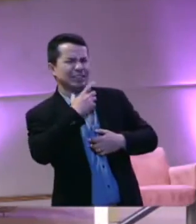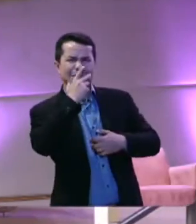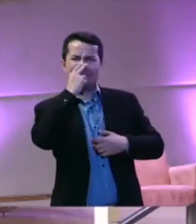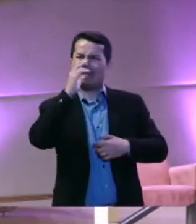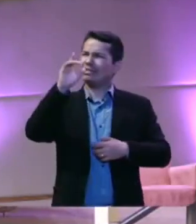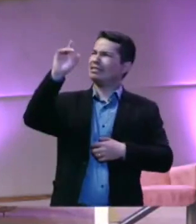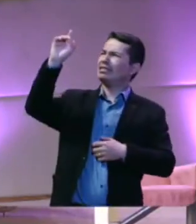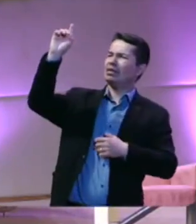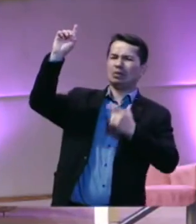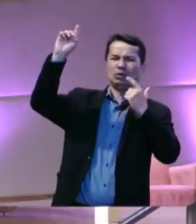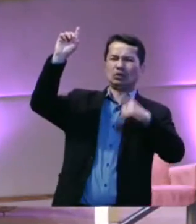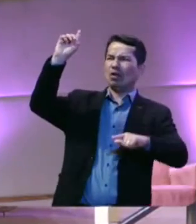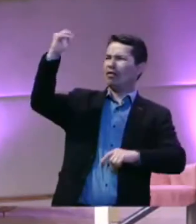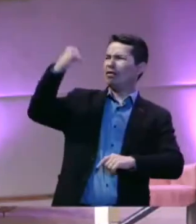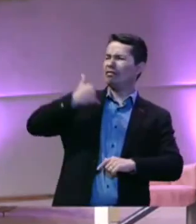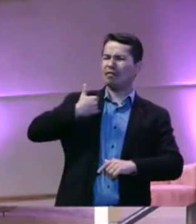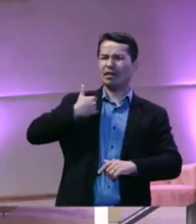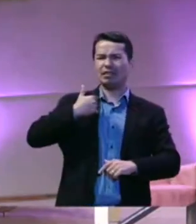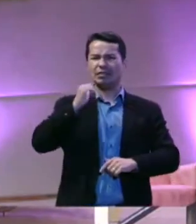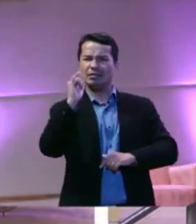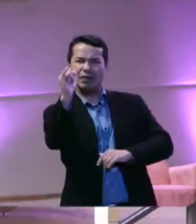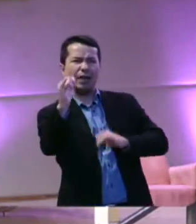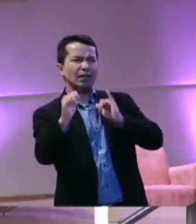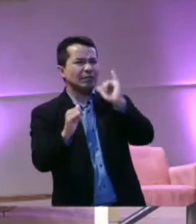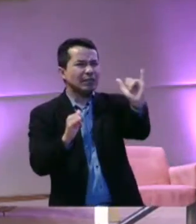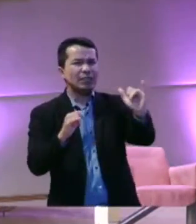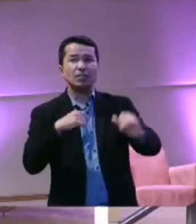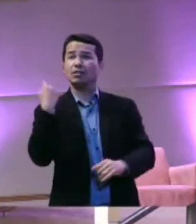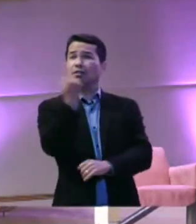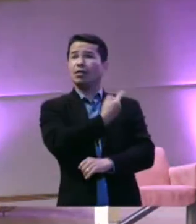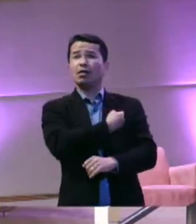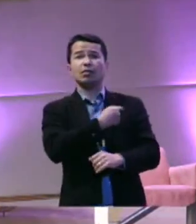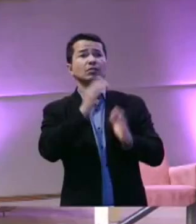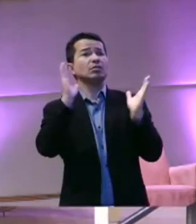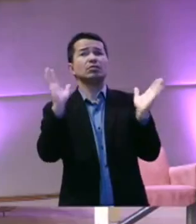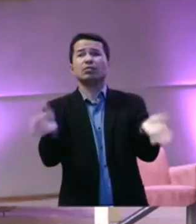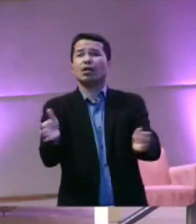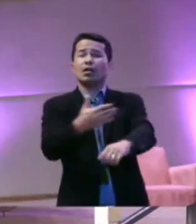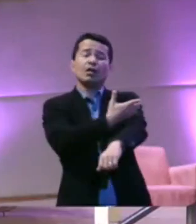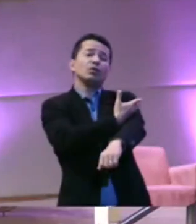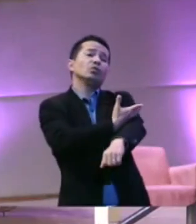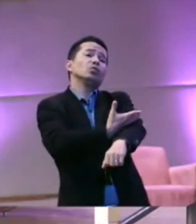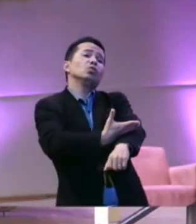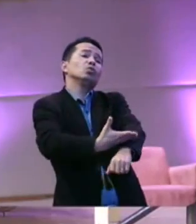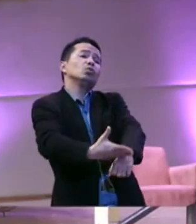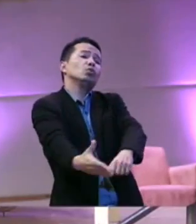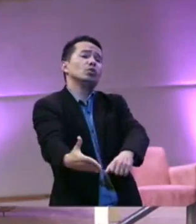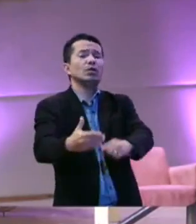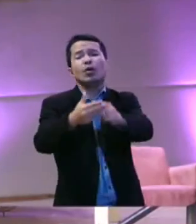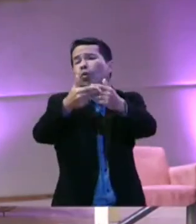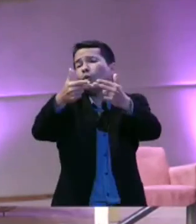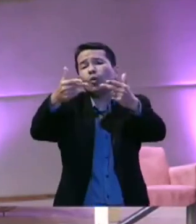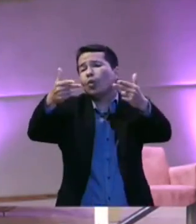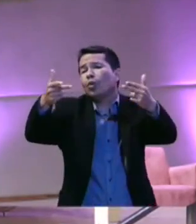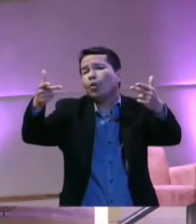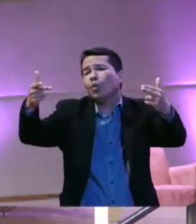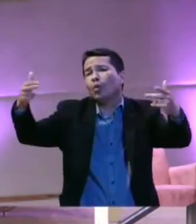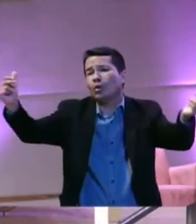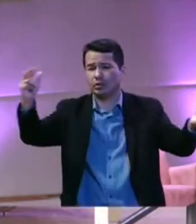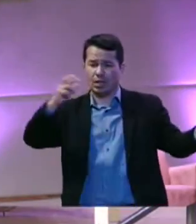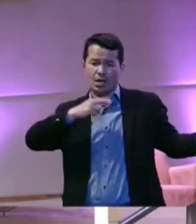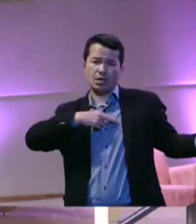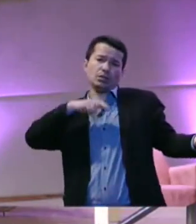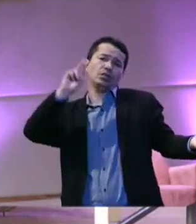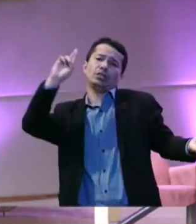uma confirmação sobre essa palavra. Porque nós nos acostumamos com o sagrado, queridos. É